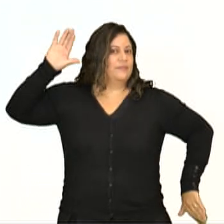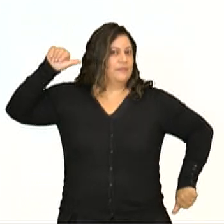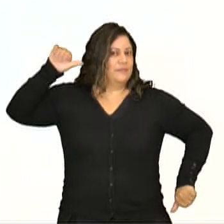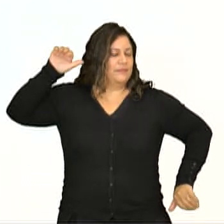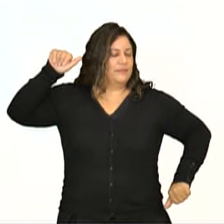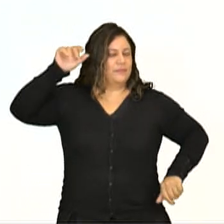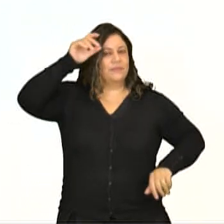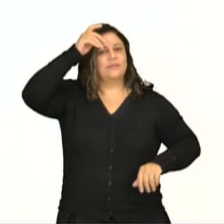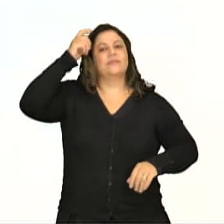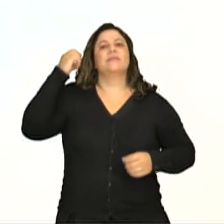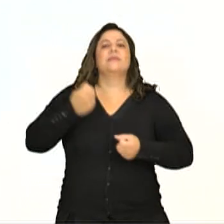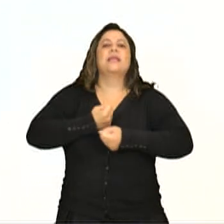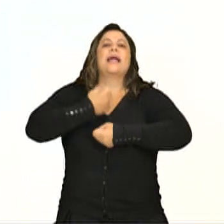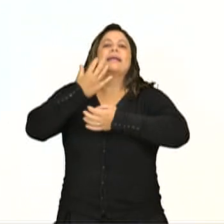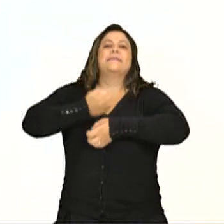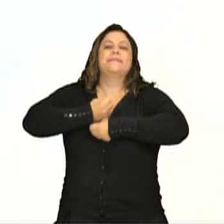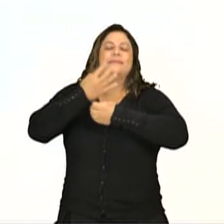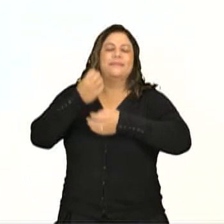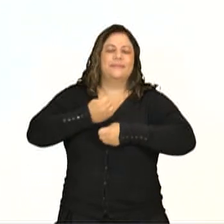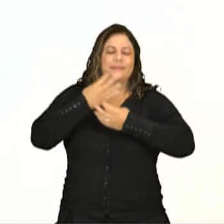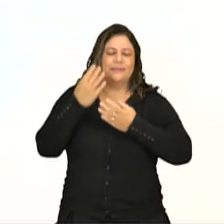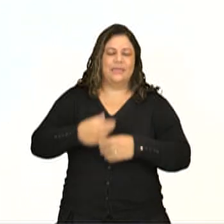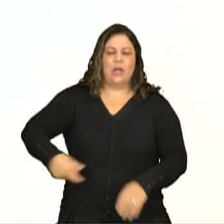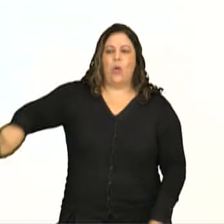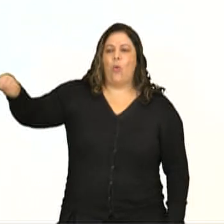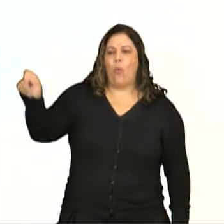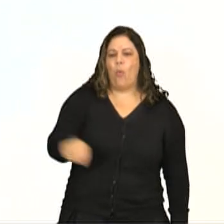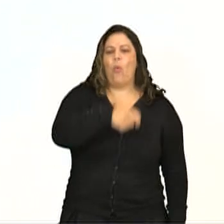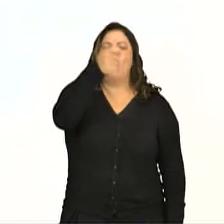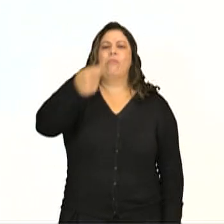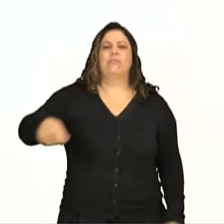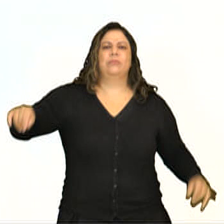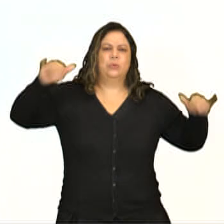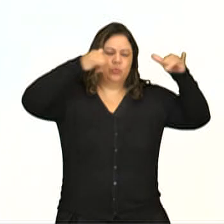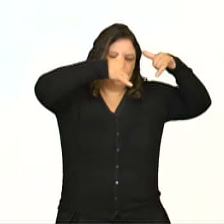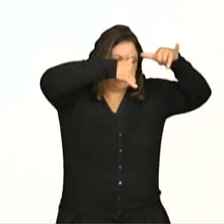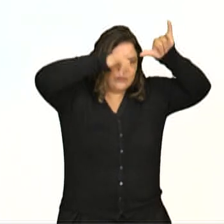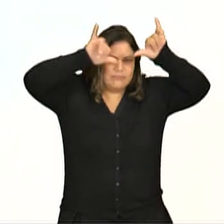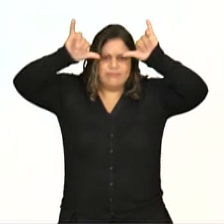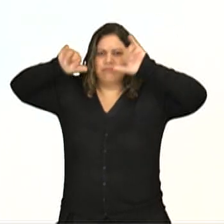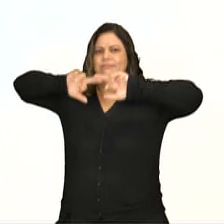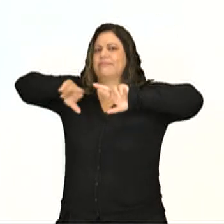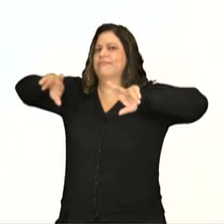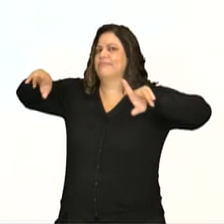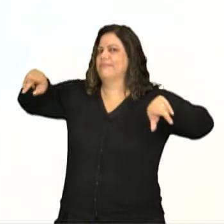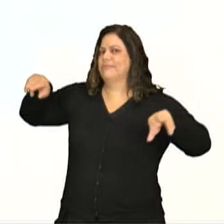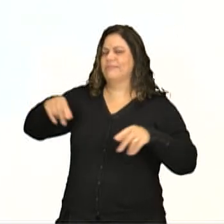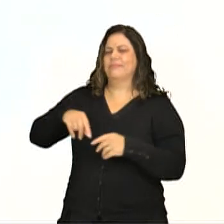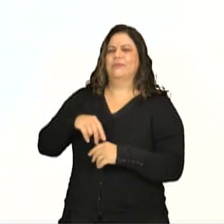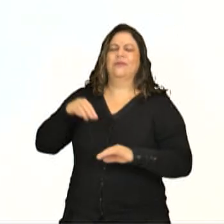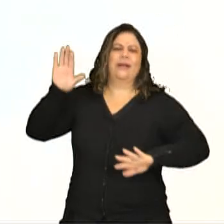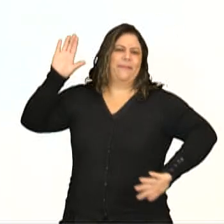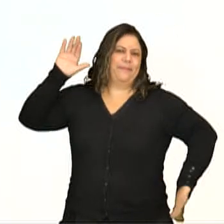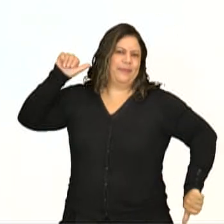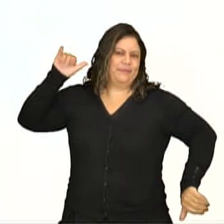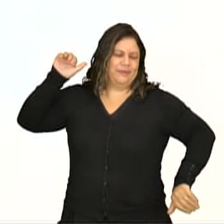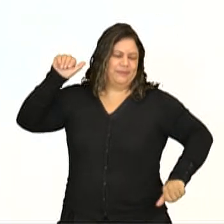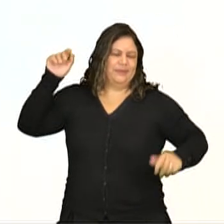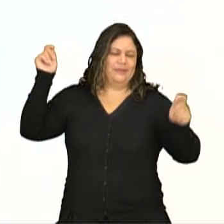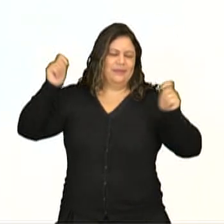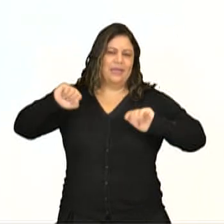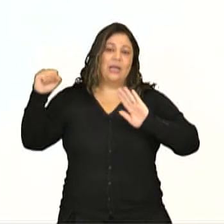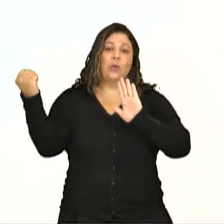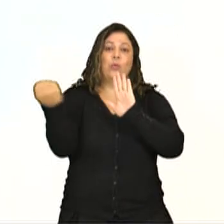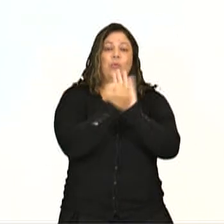é inspirado nas touradas espanholas, ele faz parte do folclore espanhol, inclusive sendo considerado um símbolo